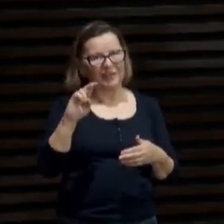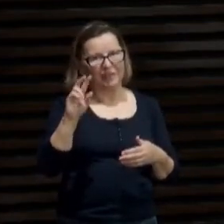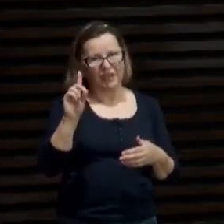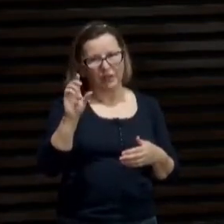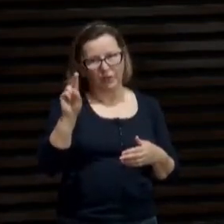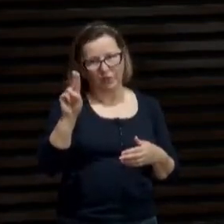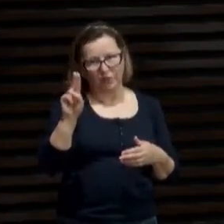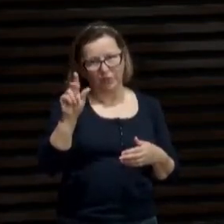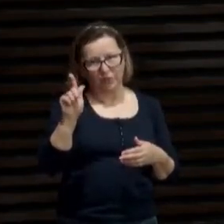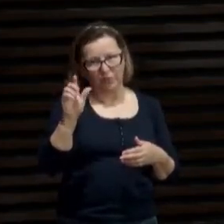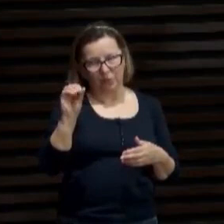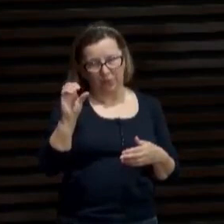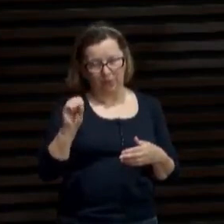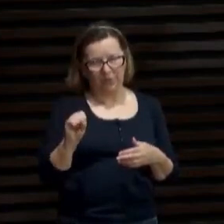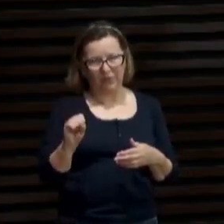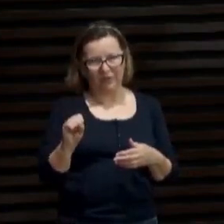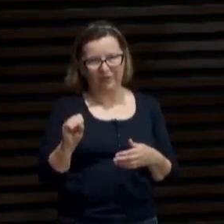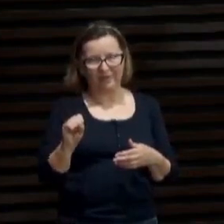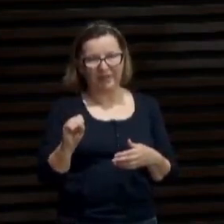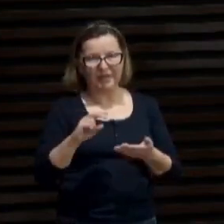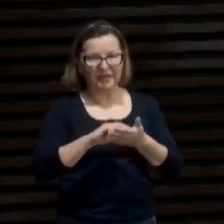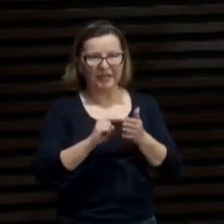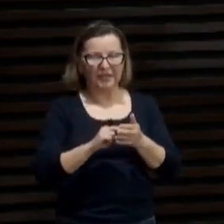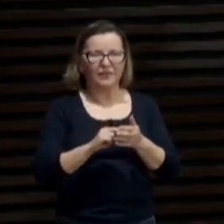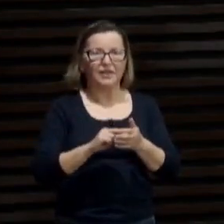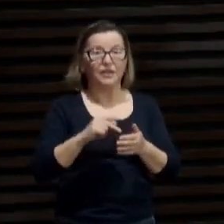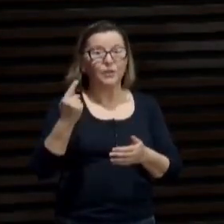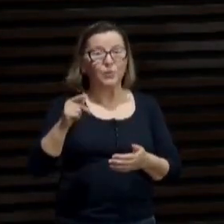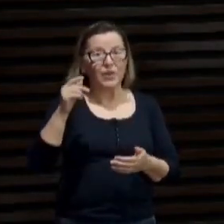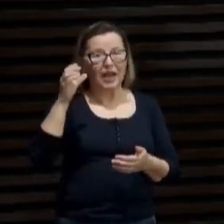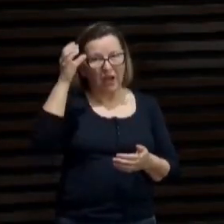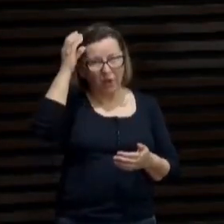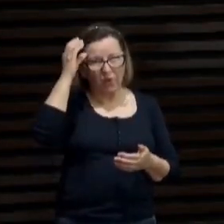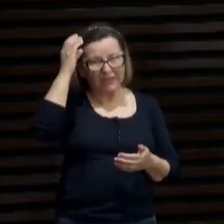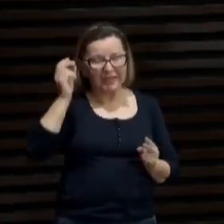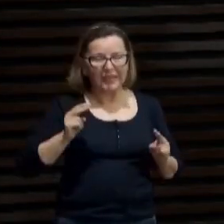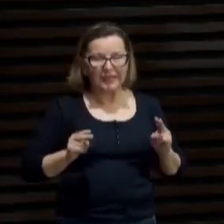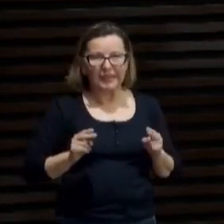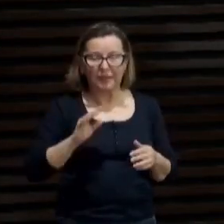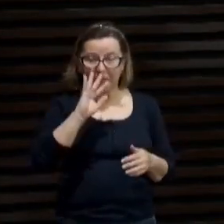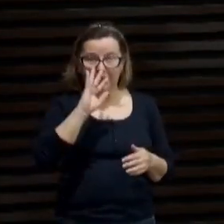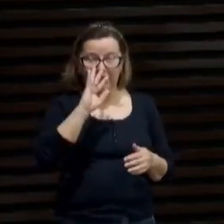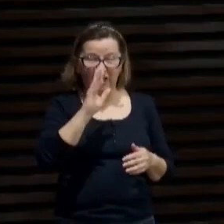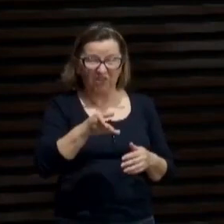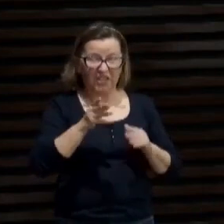vai perder o churrasco e vai embora para casa cheio de razão e triste. Com fome ainda por cima.